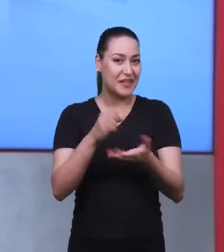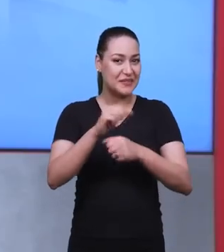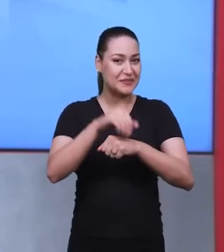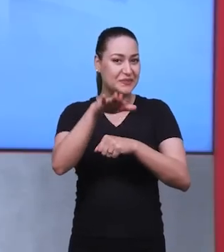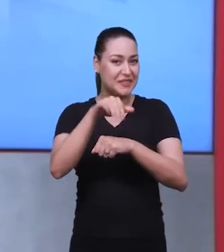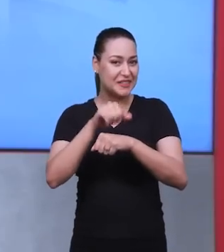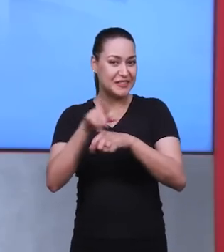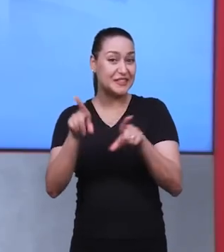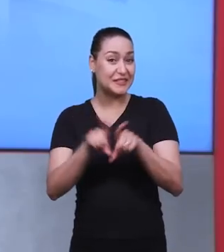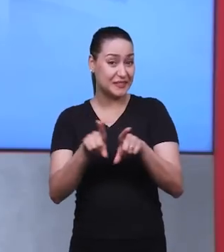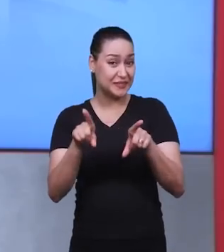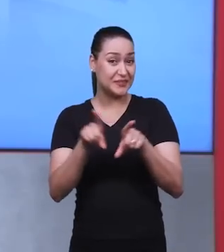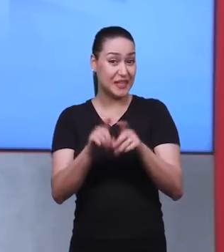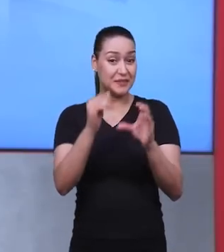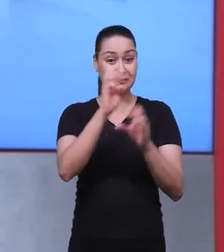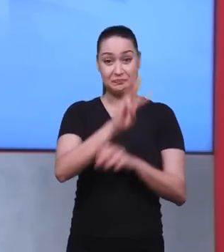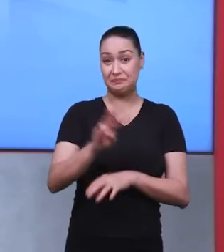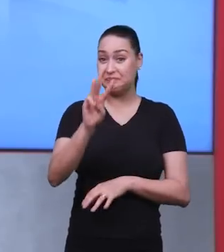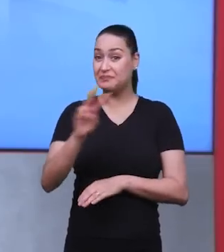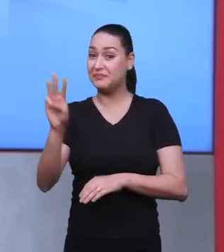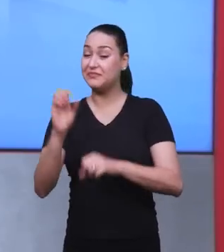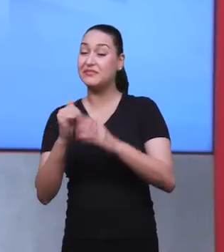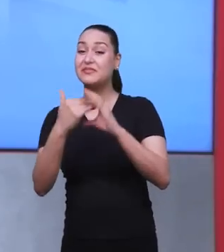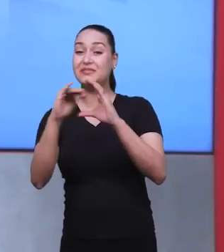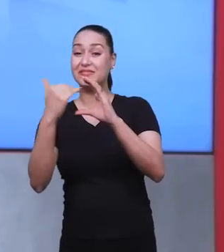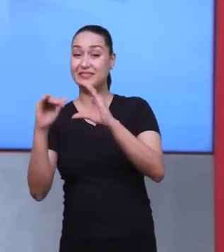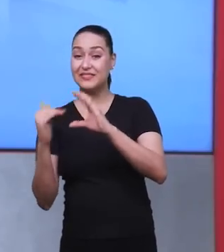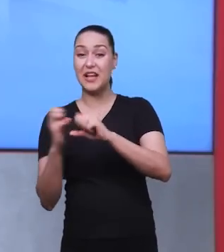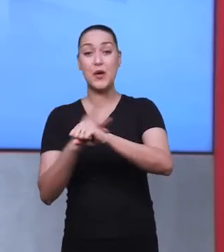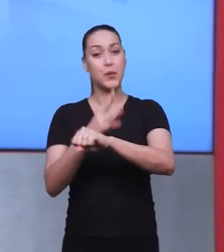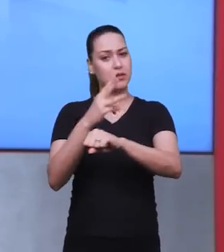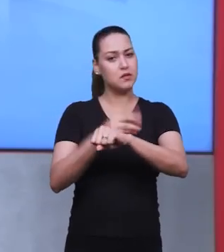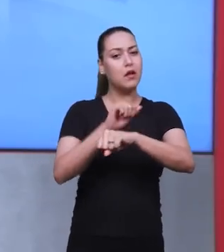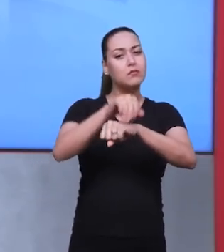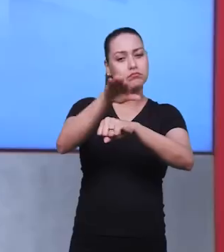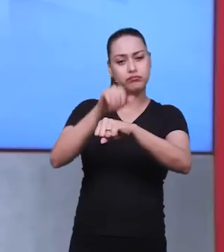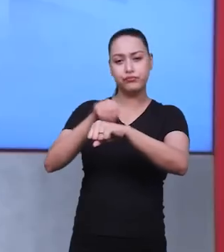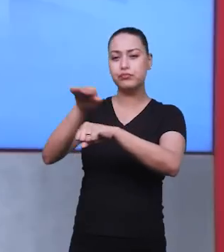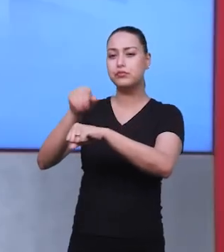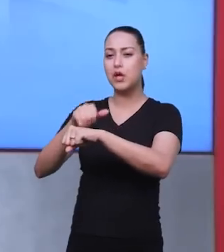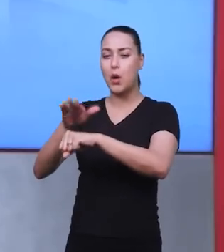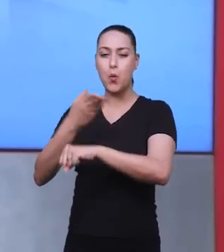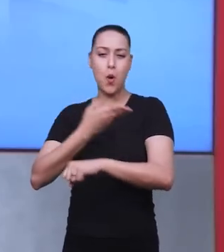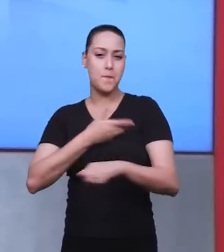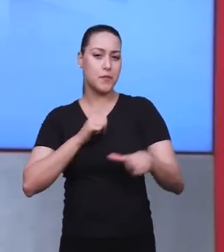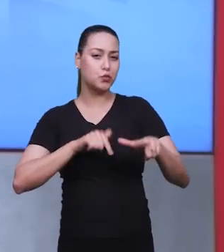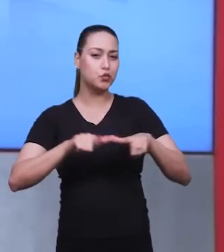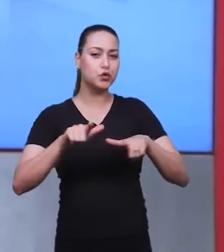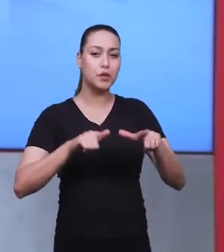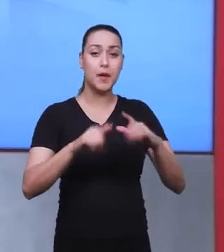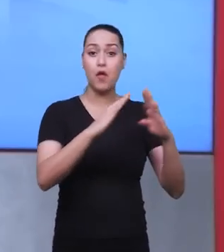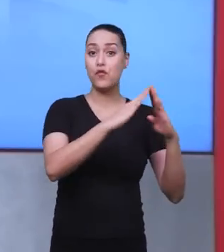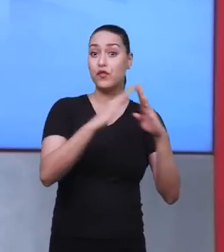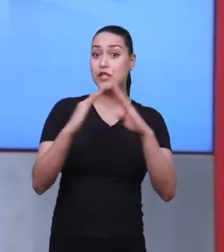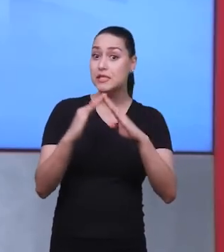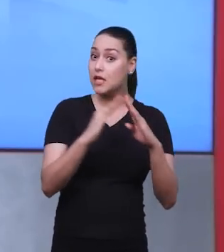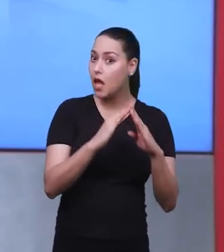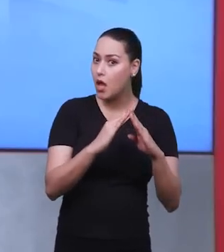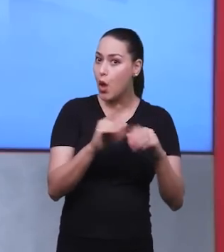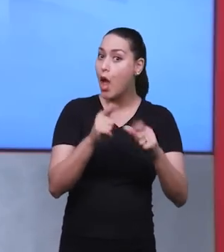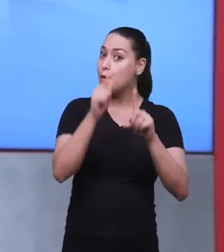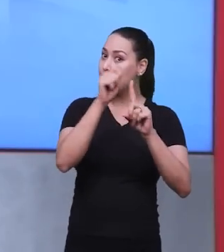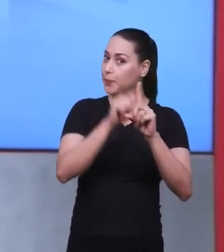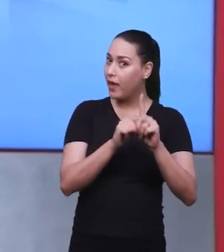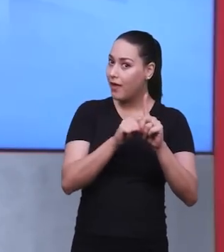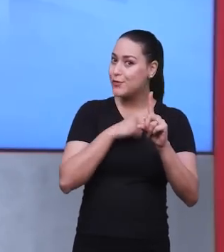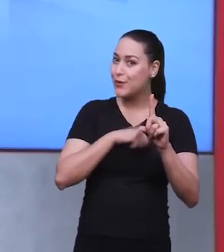e compartilhe também. Envie os links aí para os seus familiares, para os colegas de trabalho, para os seus vizinhos. Esse